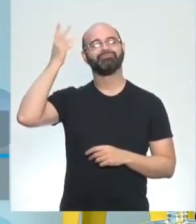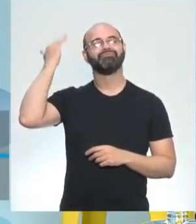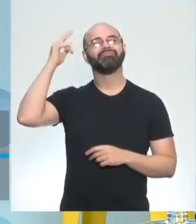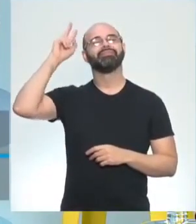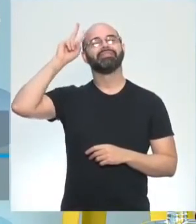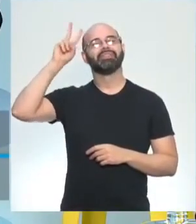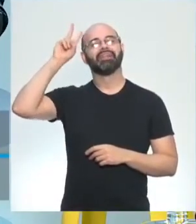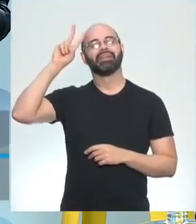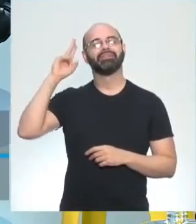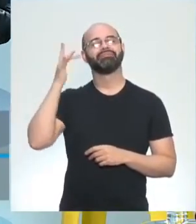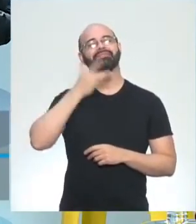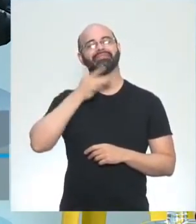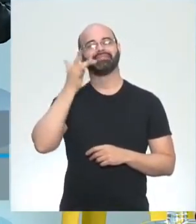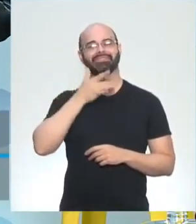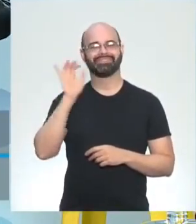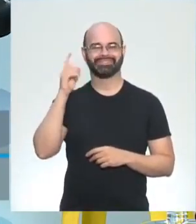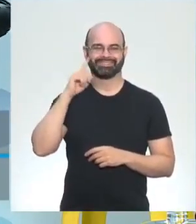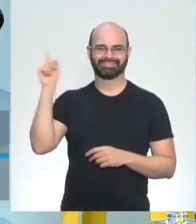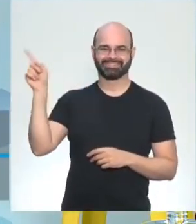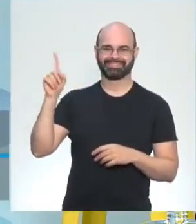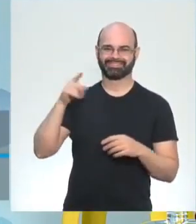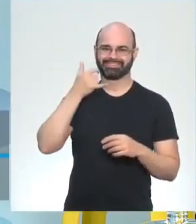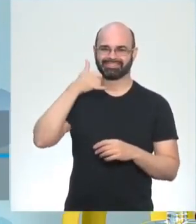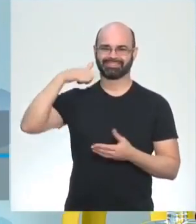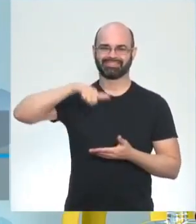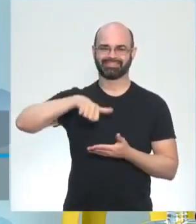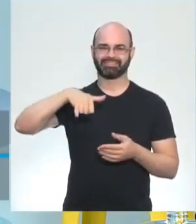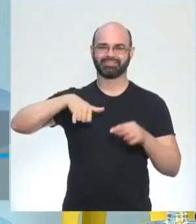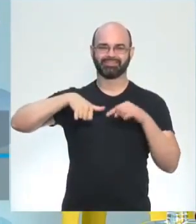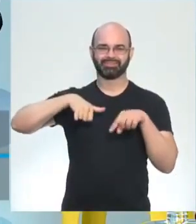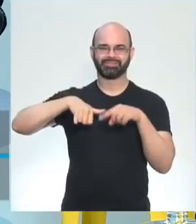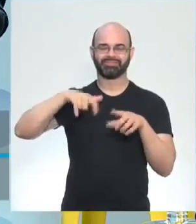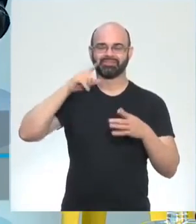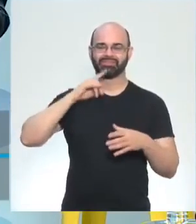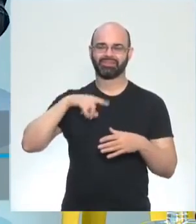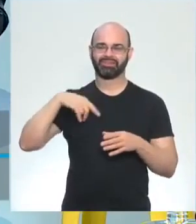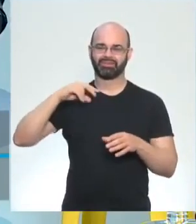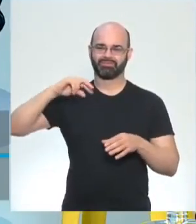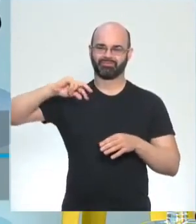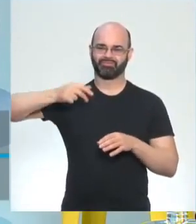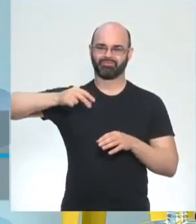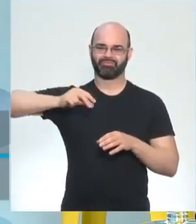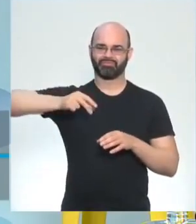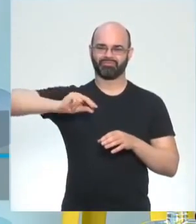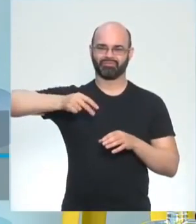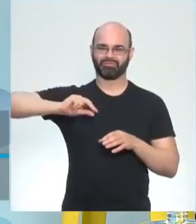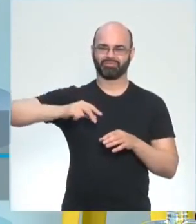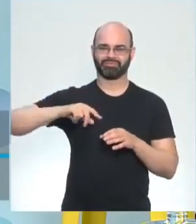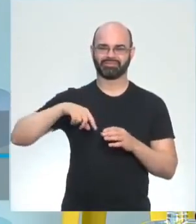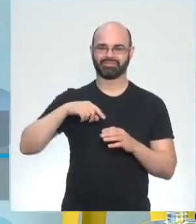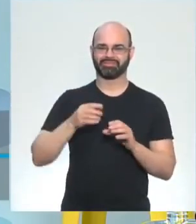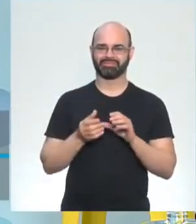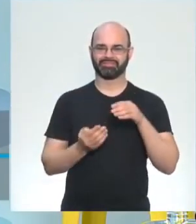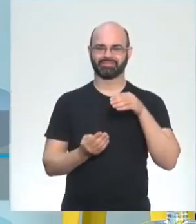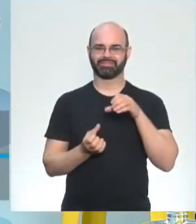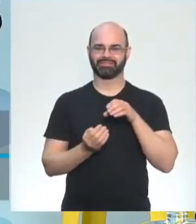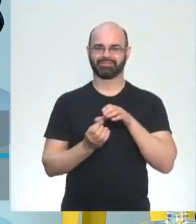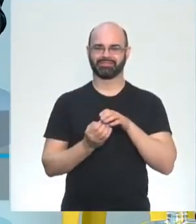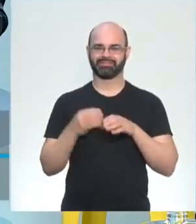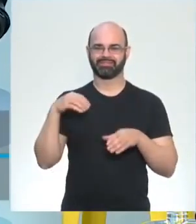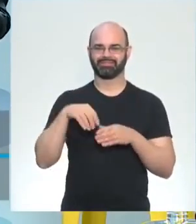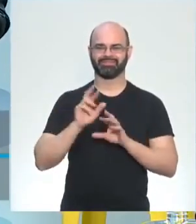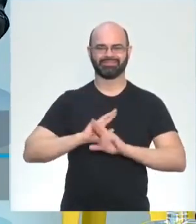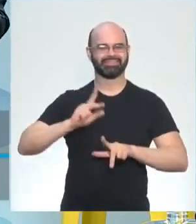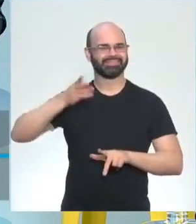carta, um telefone daquele de discado, uma garrafa como meio de mensagem, só para poder fazer essa alusão. Mas, realmente, os meios